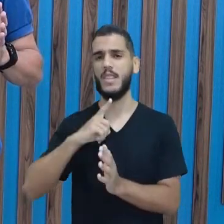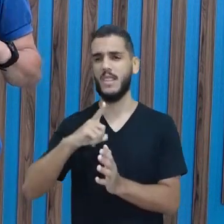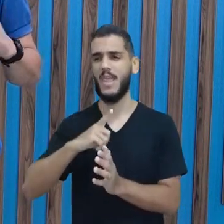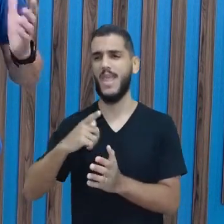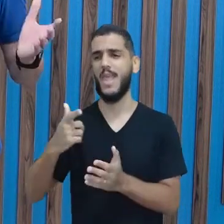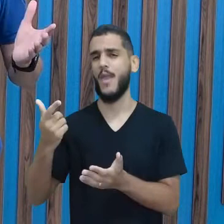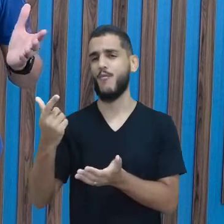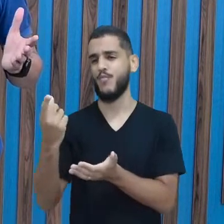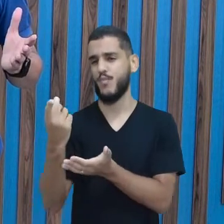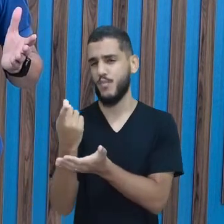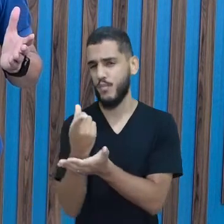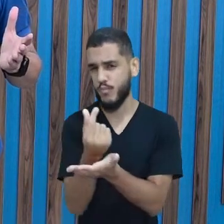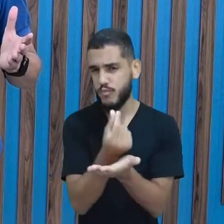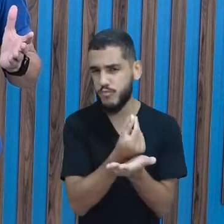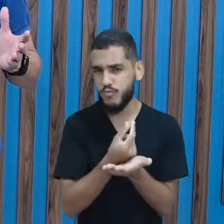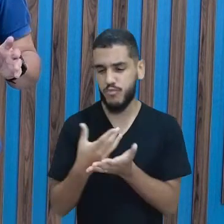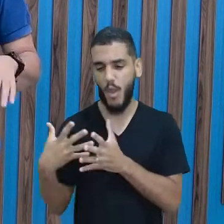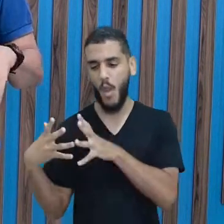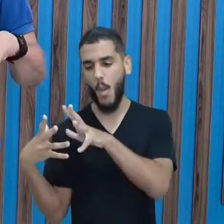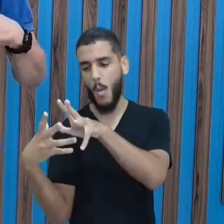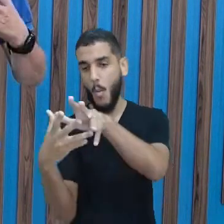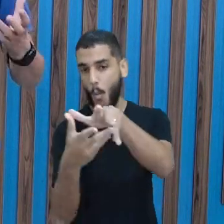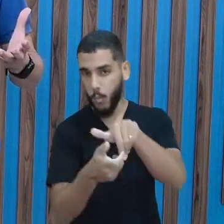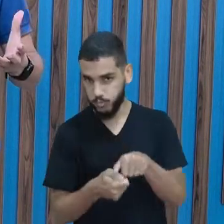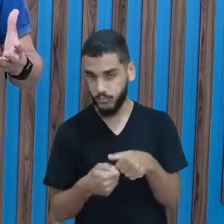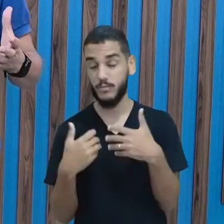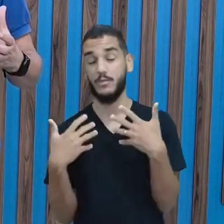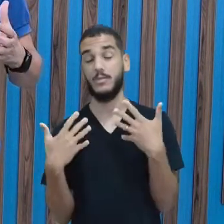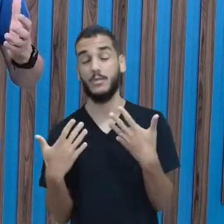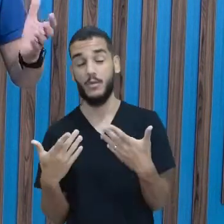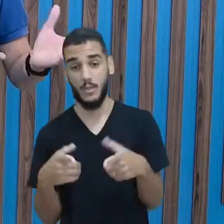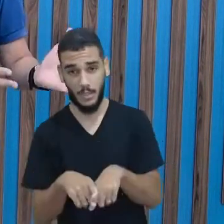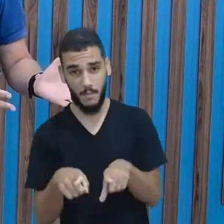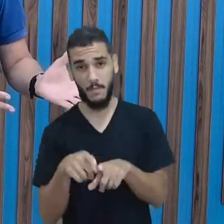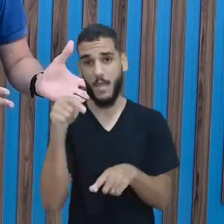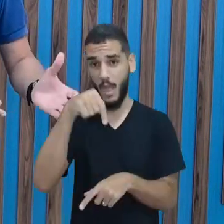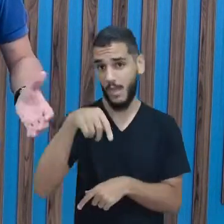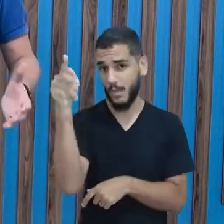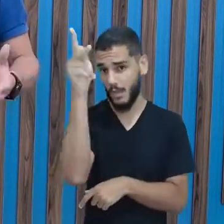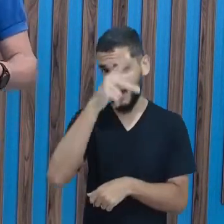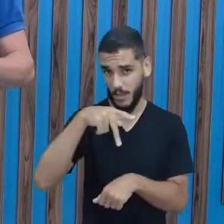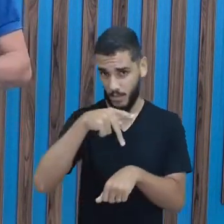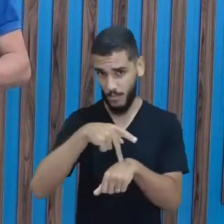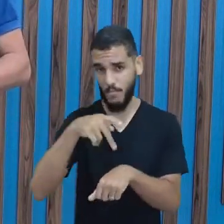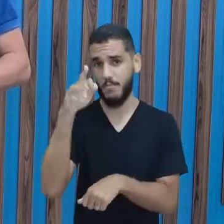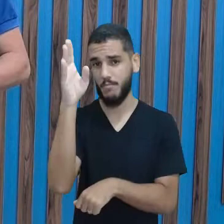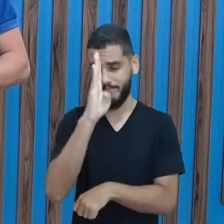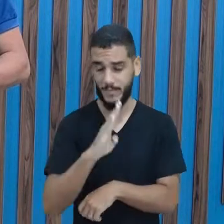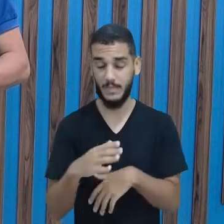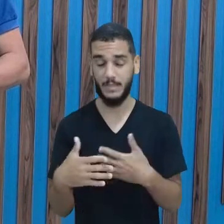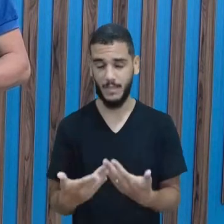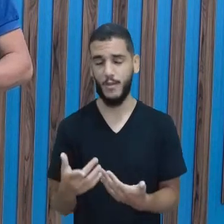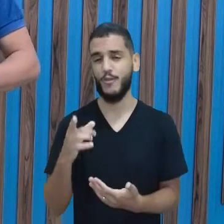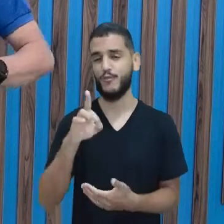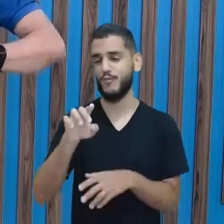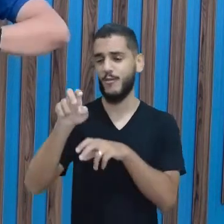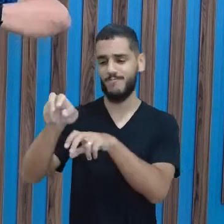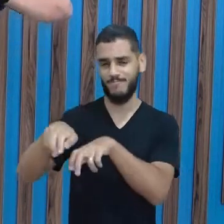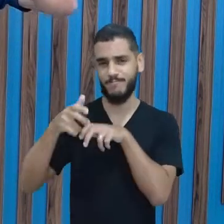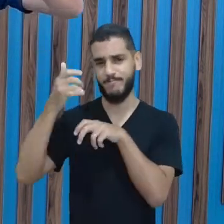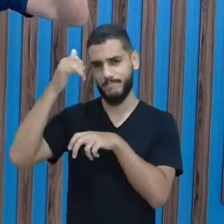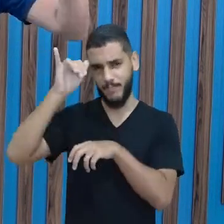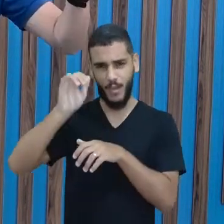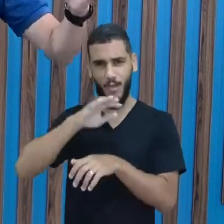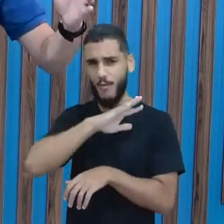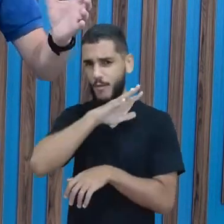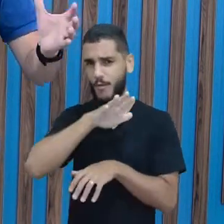país, no mundo inteiro afora, não é? Porque o agronegócio não é só a pecuária, não só a agricultura, não é? Mas é tudo aquilo